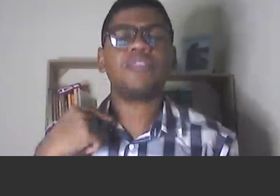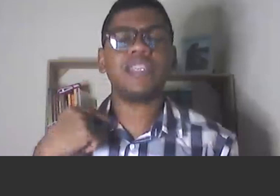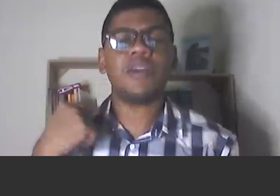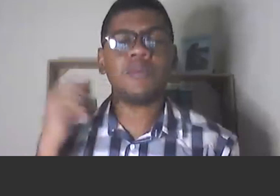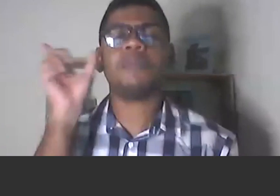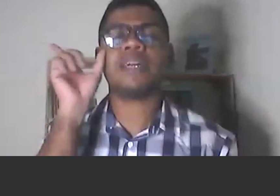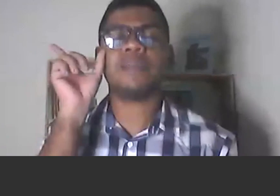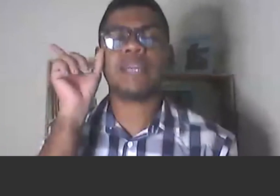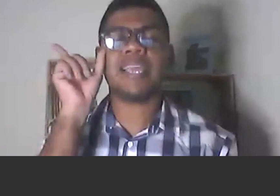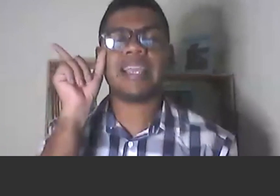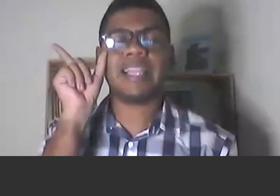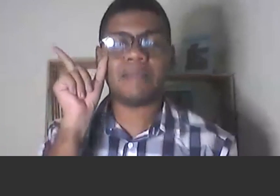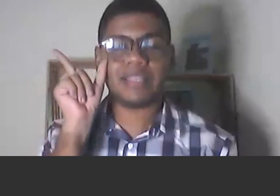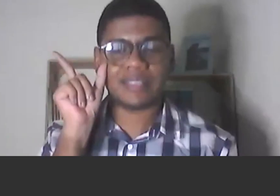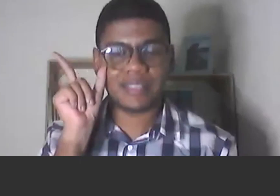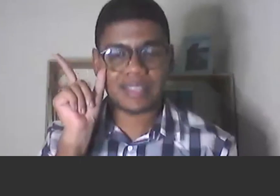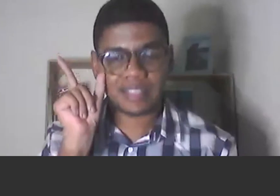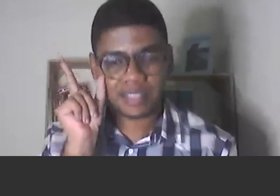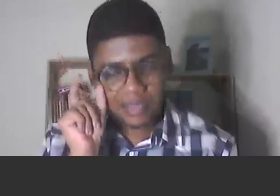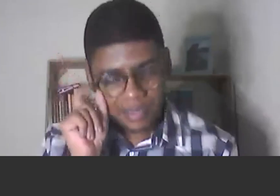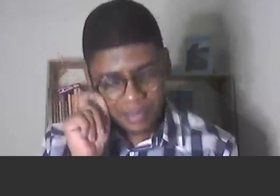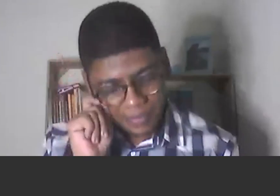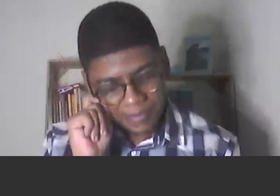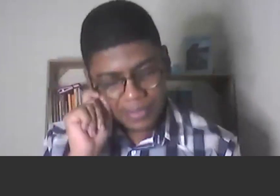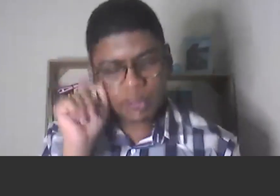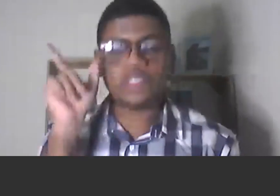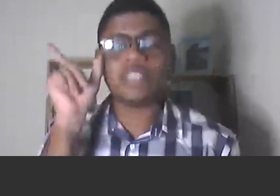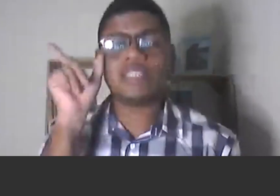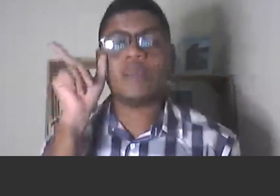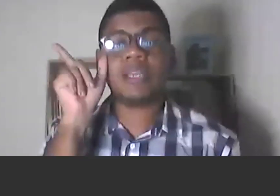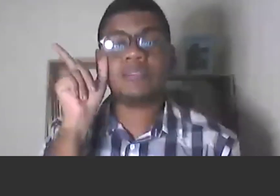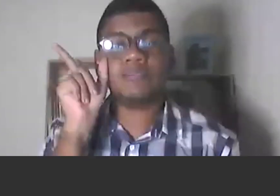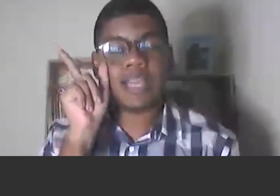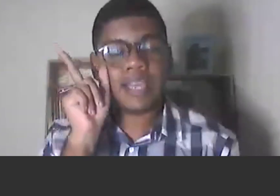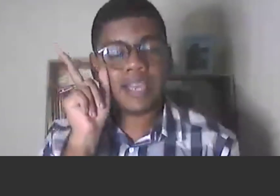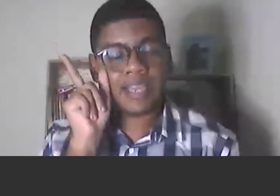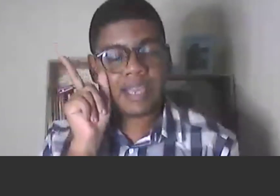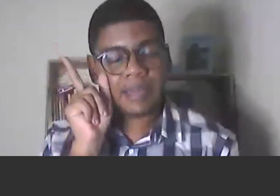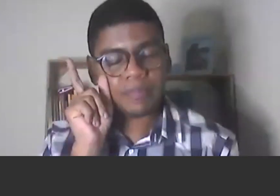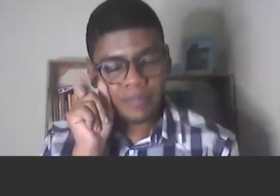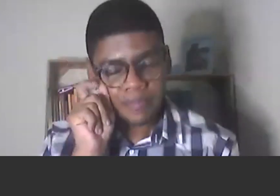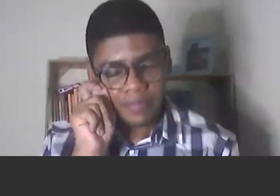E geralmente vai ter uma queda da cabeça, assim, né? Como se estivesse realmente